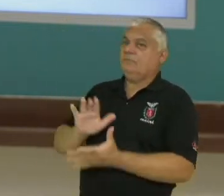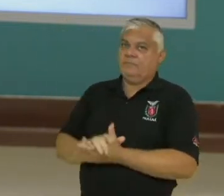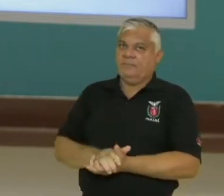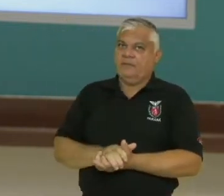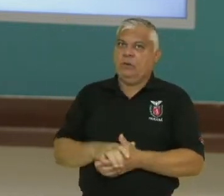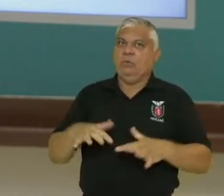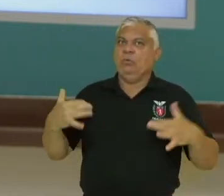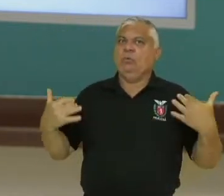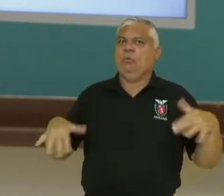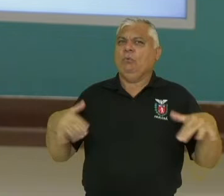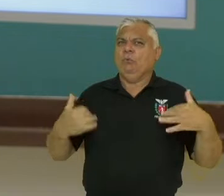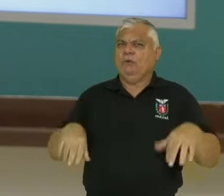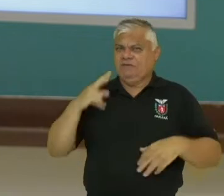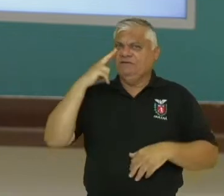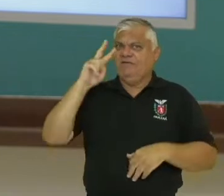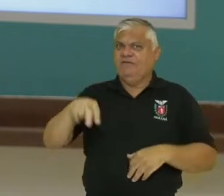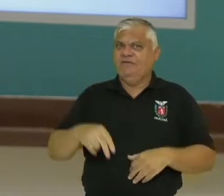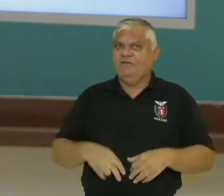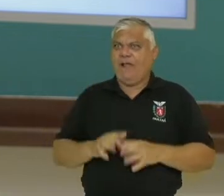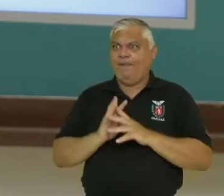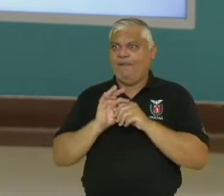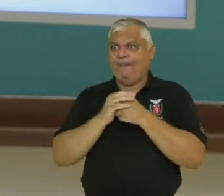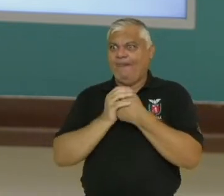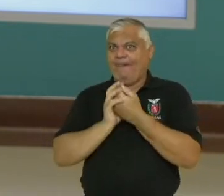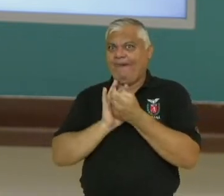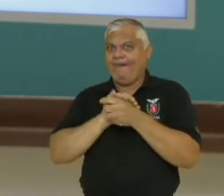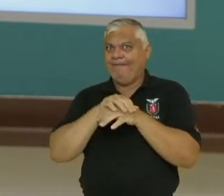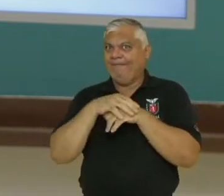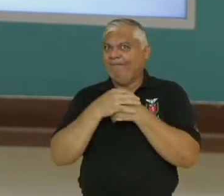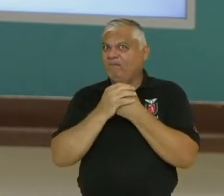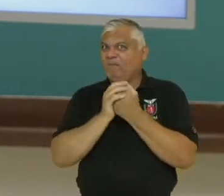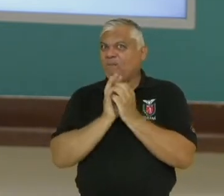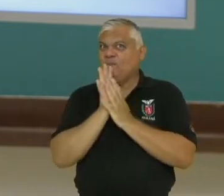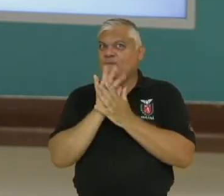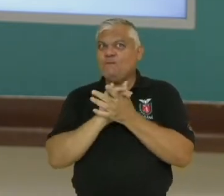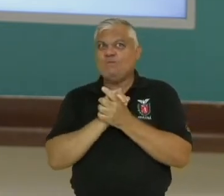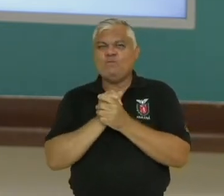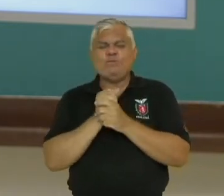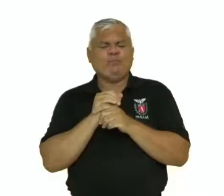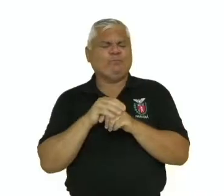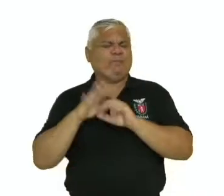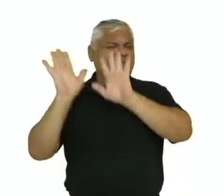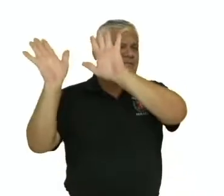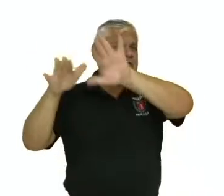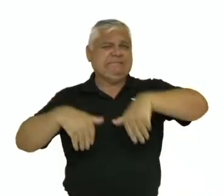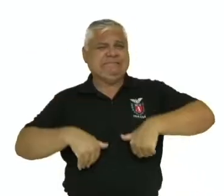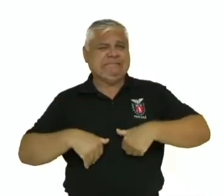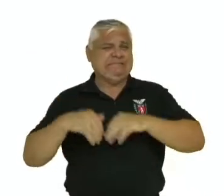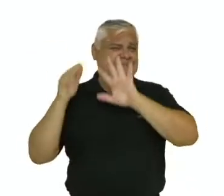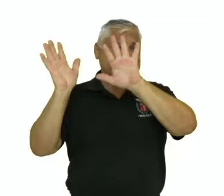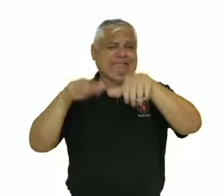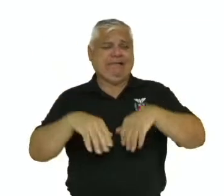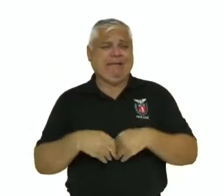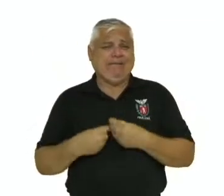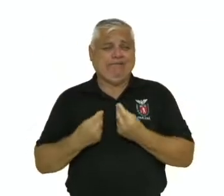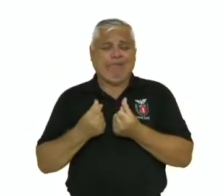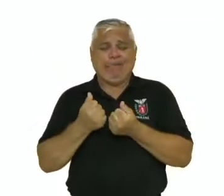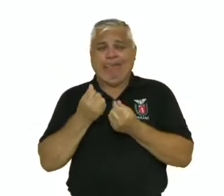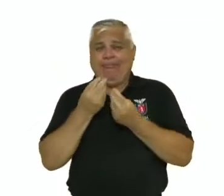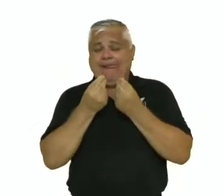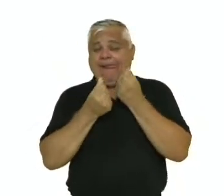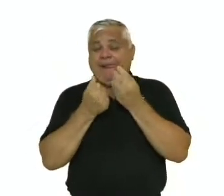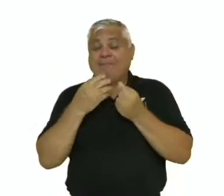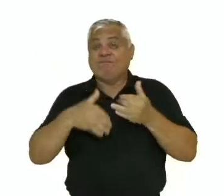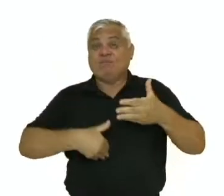Provavelmente você já viu ao vivo essa imagem. Fabiano, tira essa imagem da tela, tô salivando, olha que me